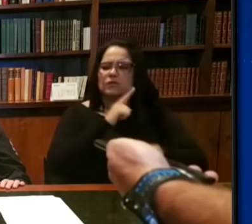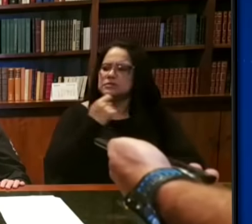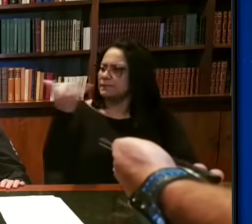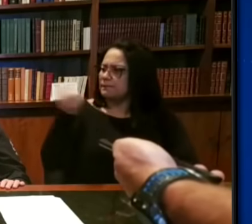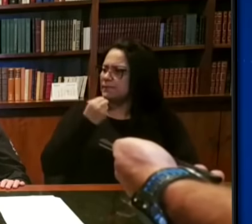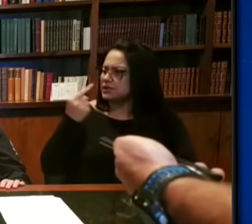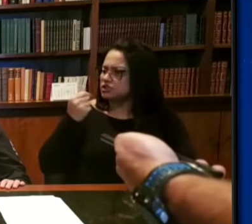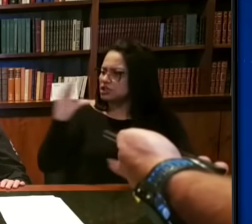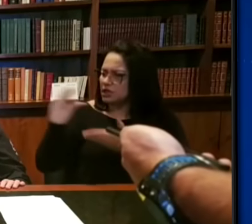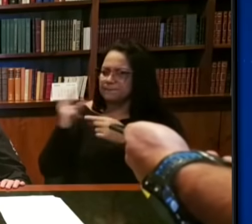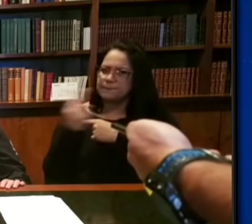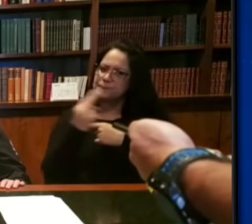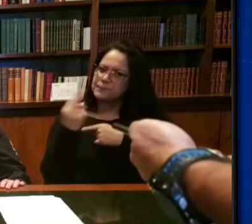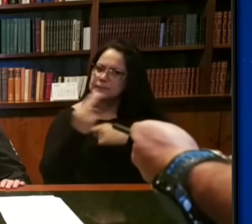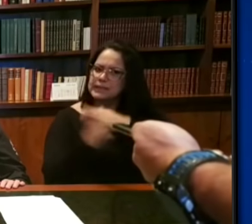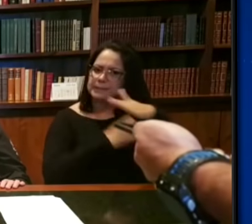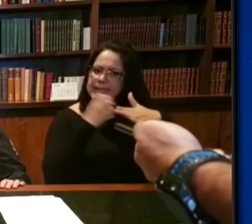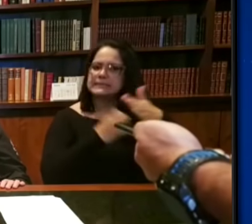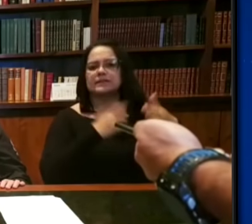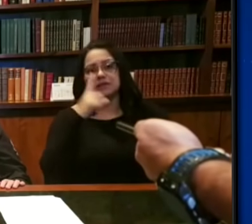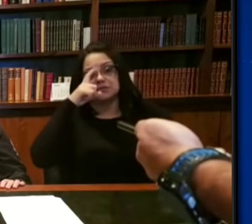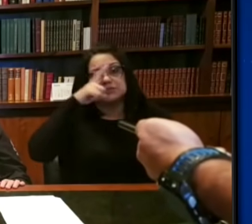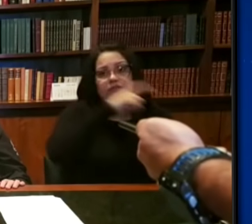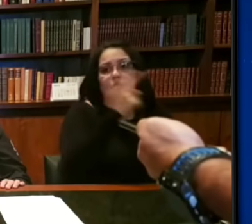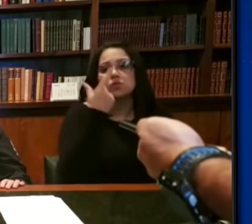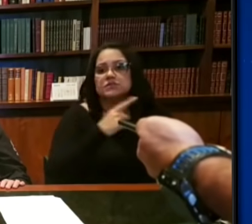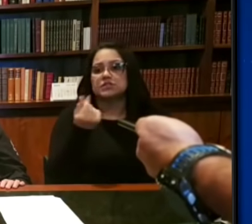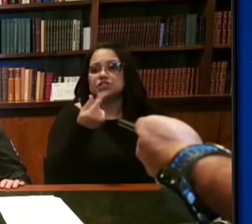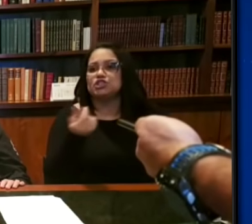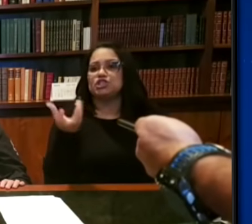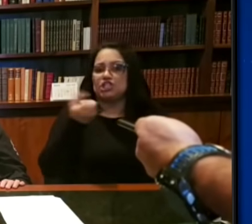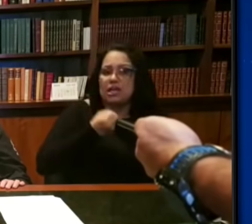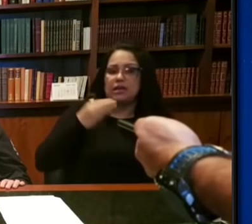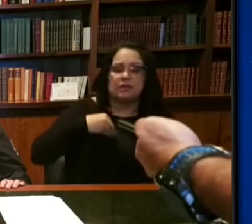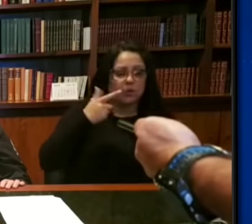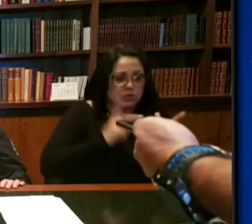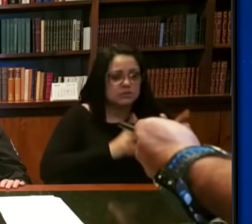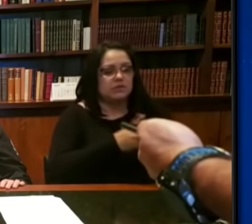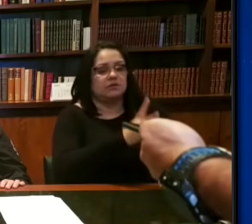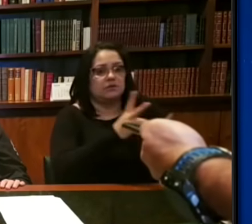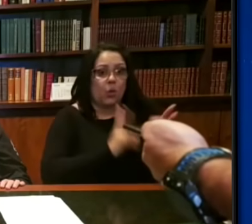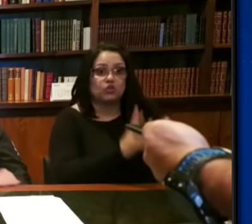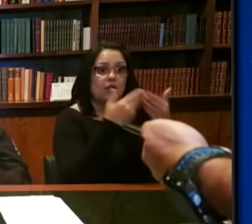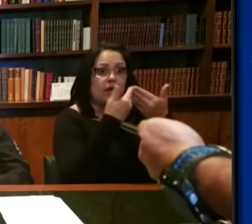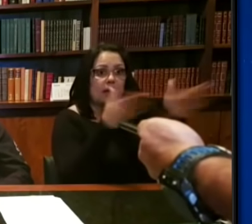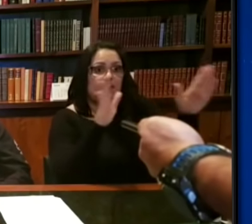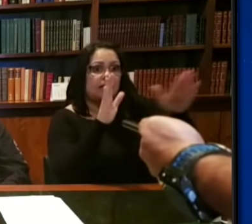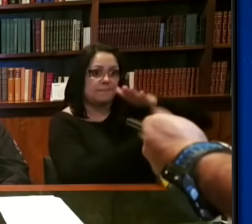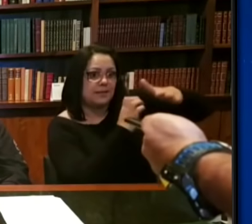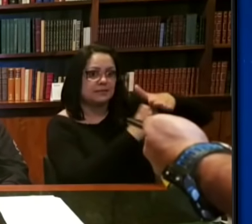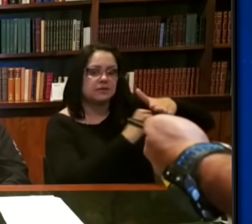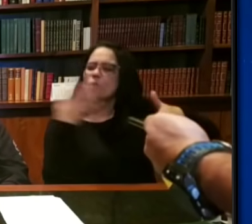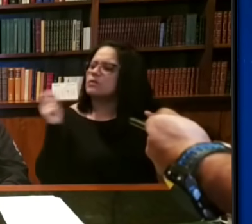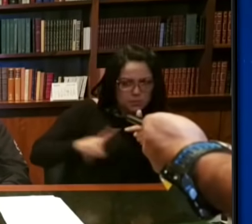anunciadas pelo governo federal. Empresários que estão com dificuldades de conseguir esse dinheiro para manter as portas abertas. Em relação a isso,